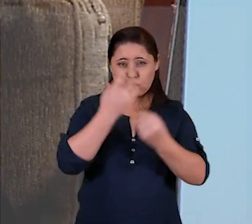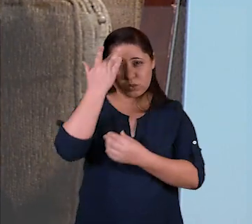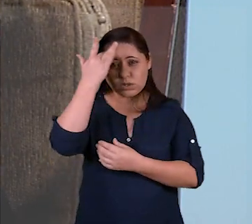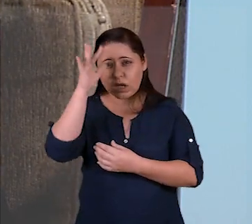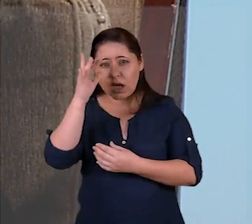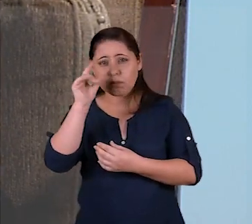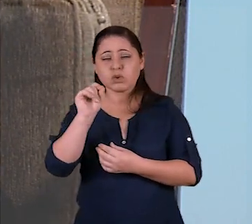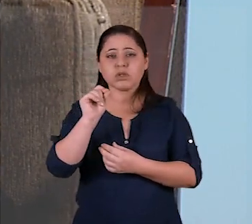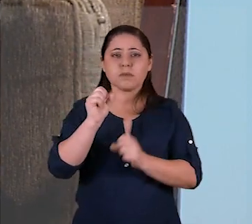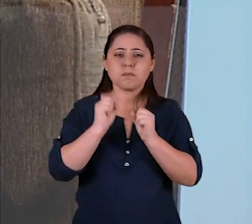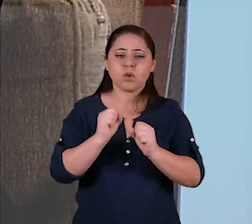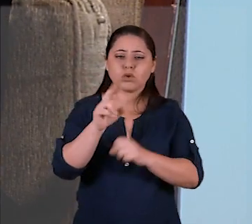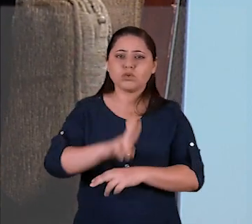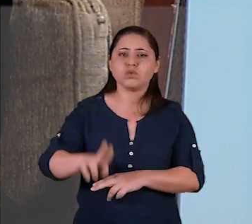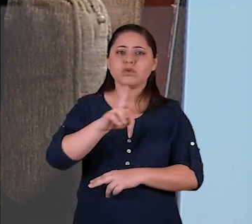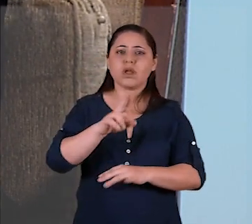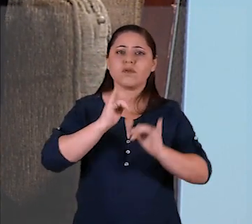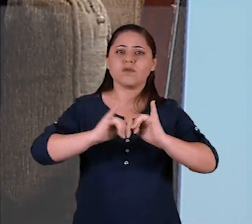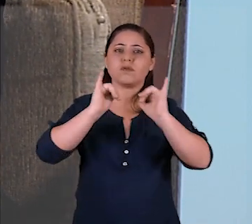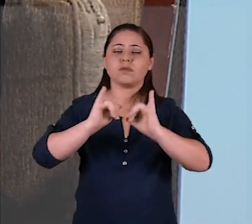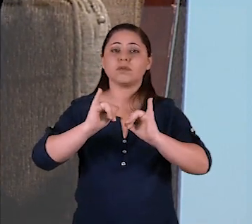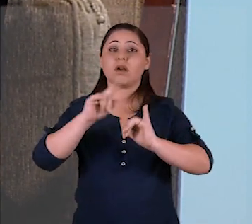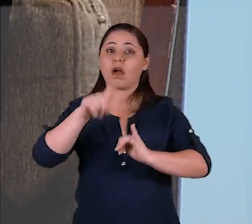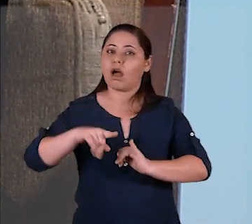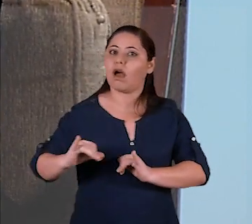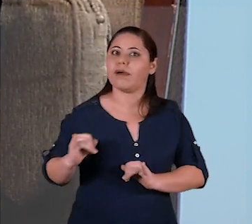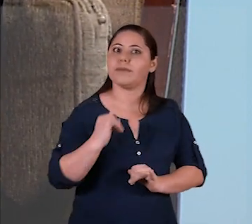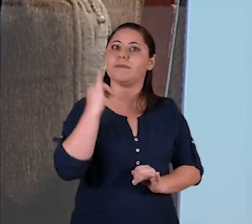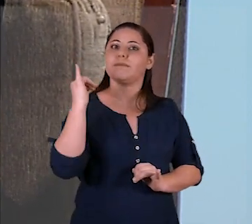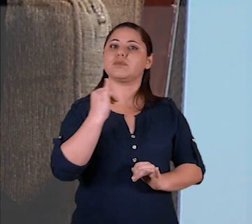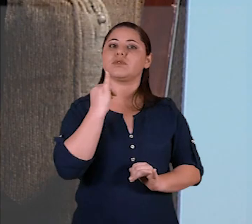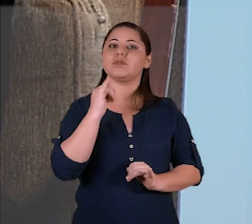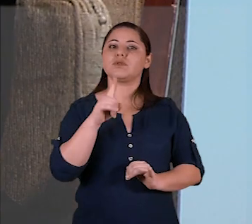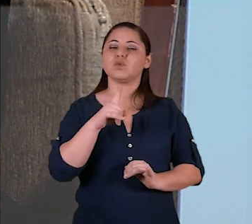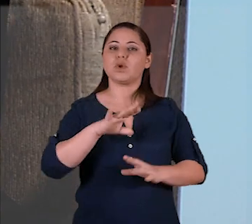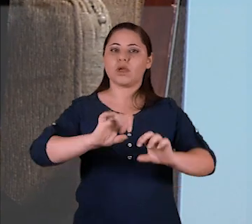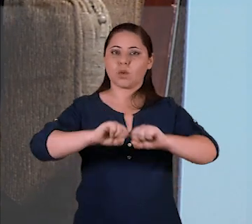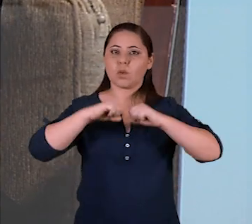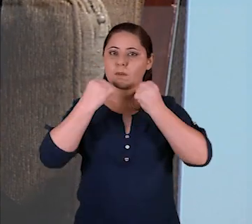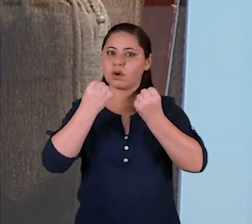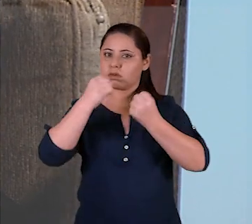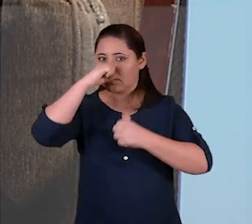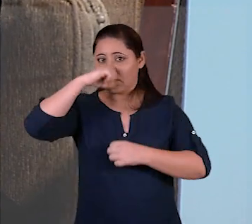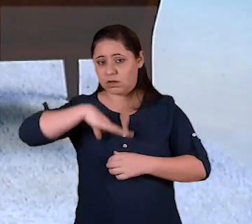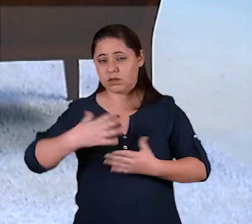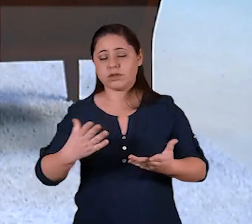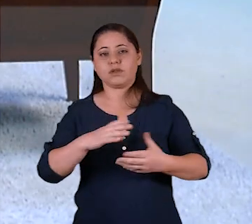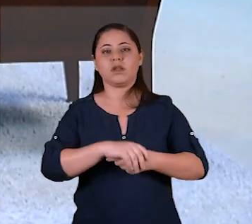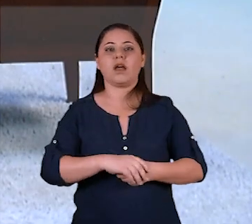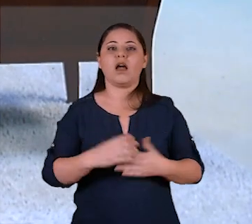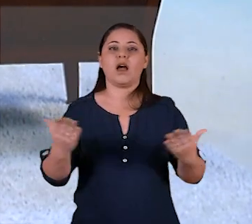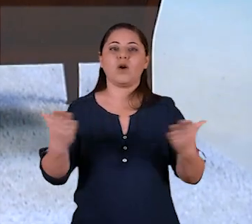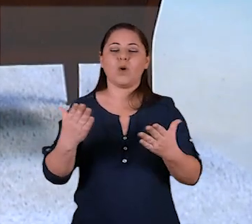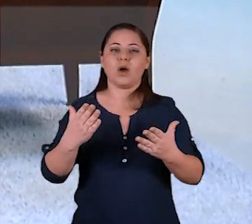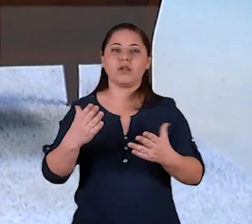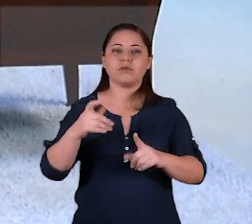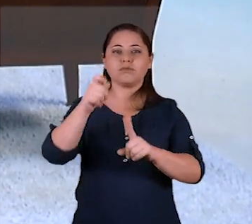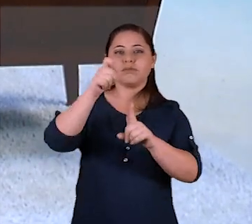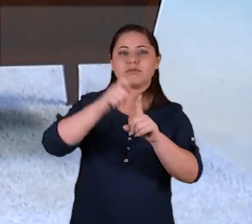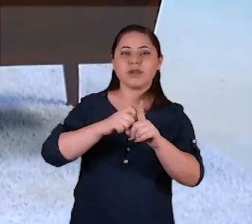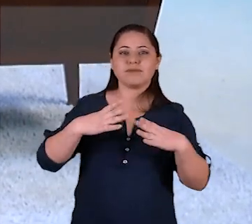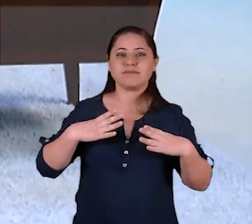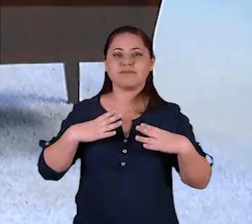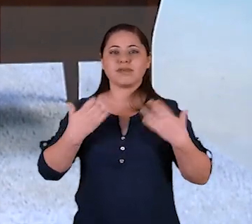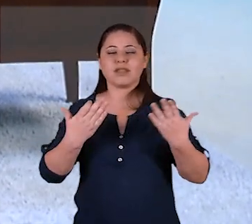são os instrumentos, o que eu posso utilizar. Informação realmente é muito importante nessa questão do combate à violência. Sim, e justamente agora no mês em que estamos